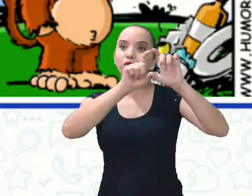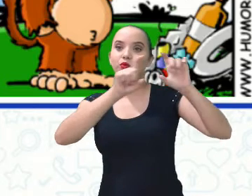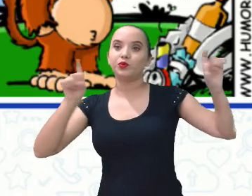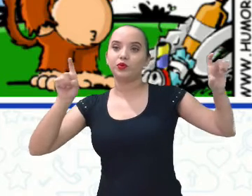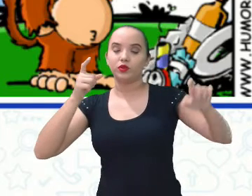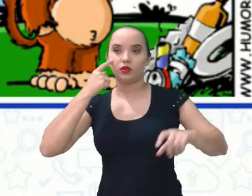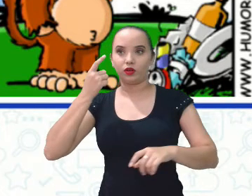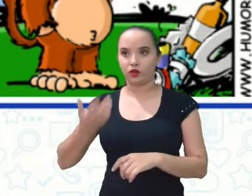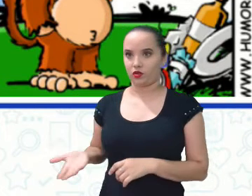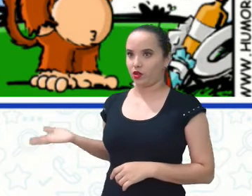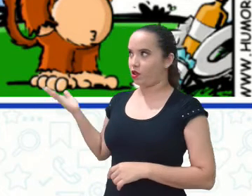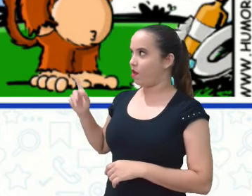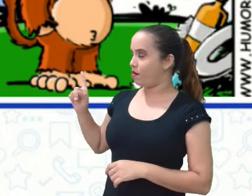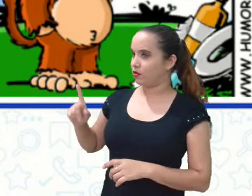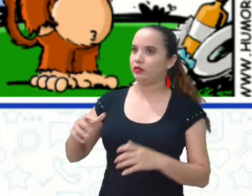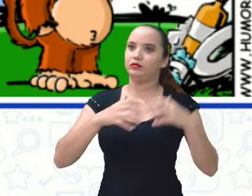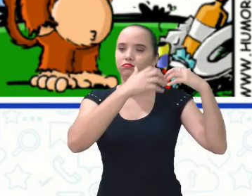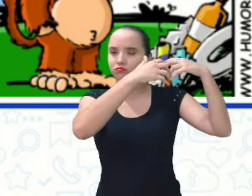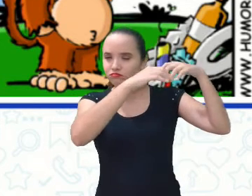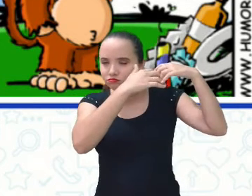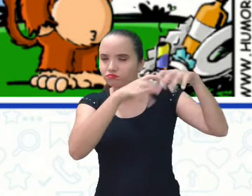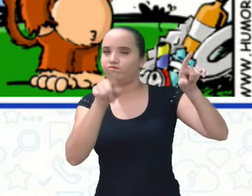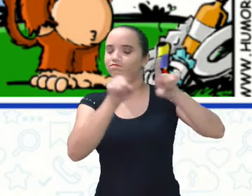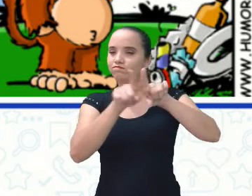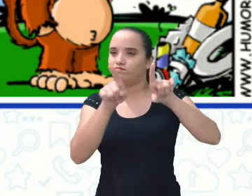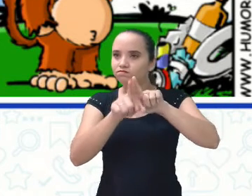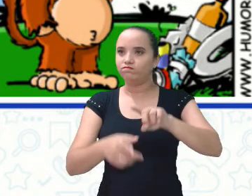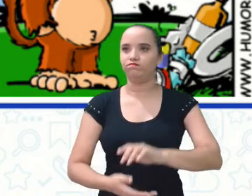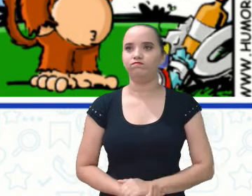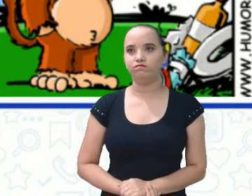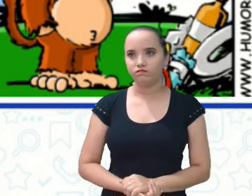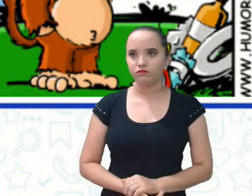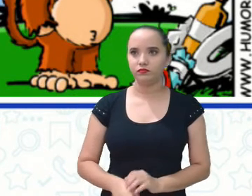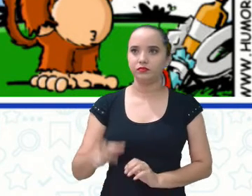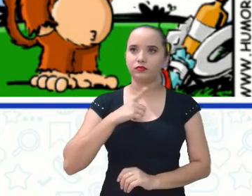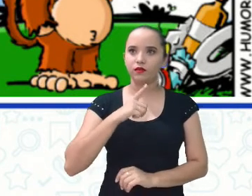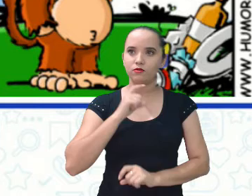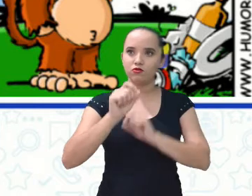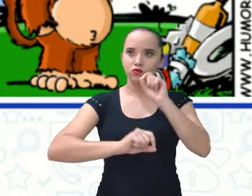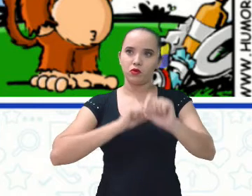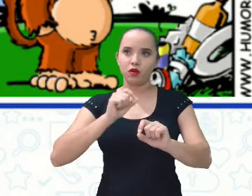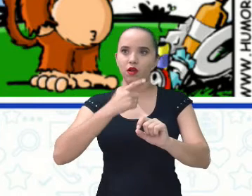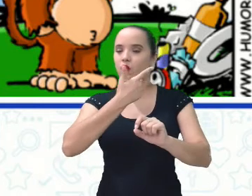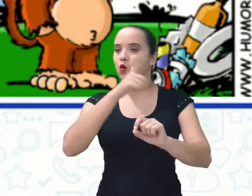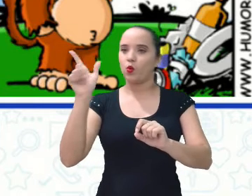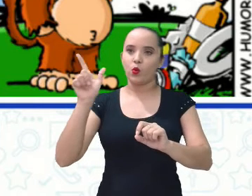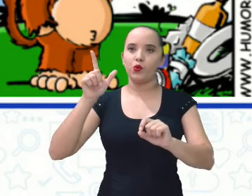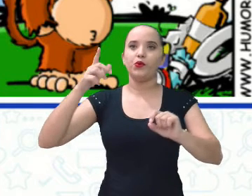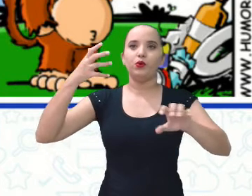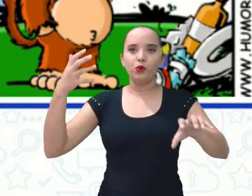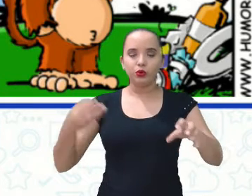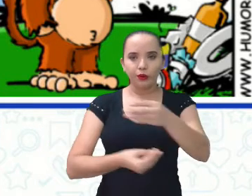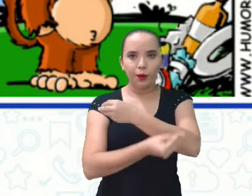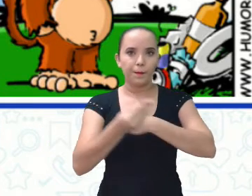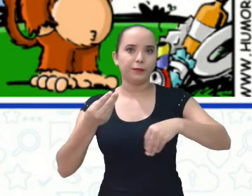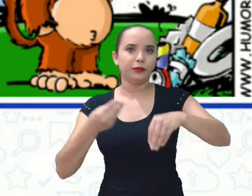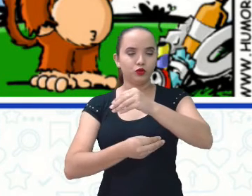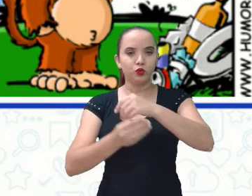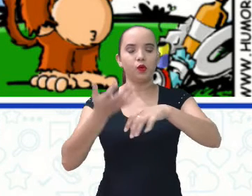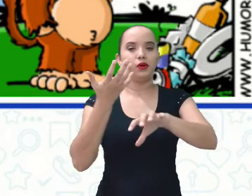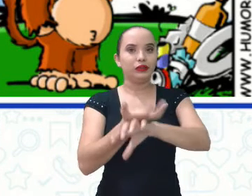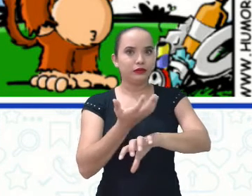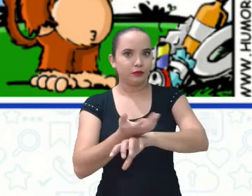não é? Polêmica, reflexiva. E aí nós vemos aí também outra interdisciplinaridade, que